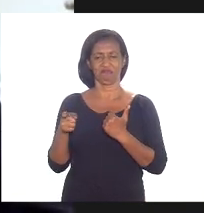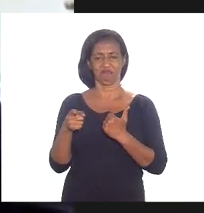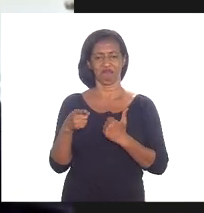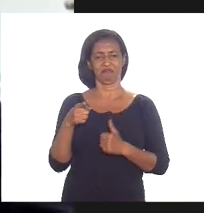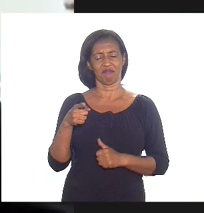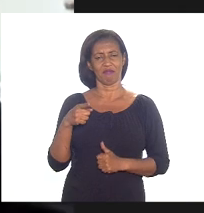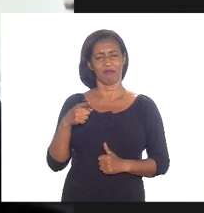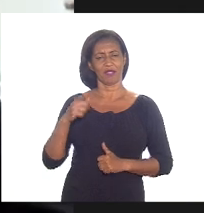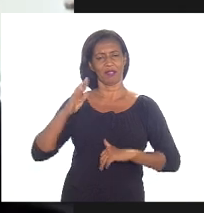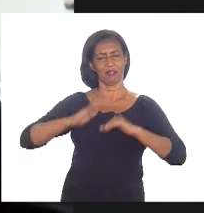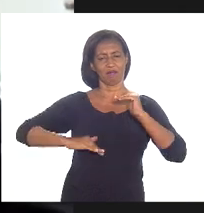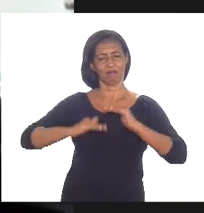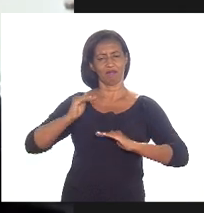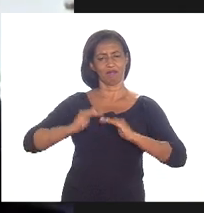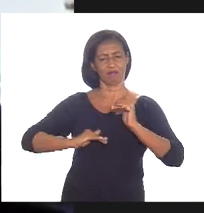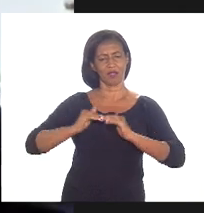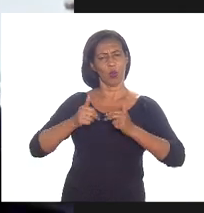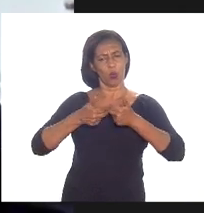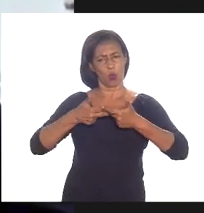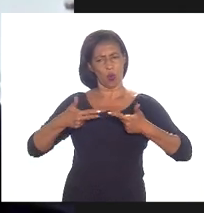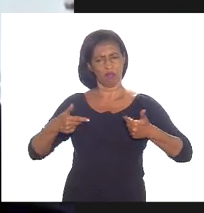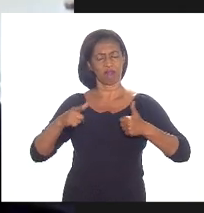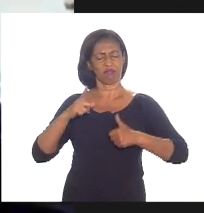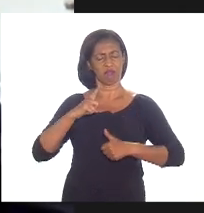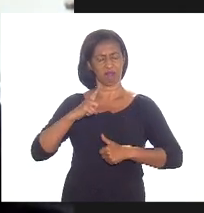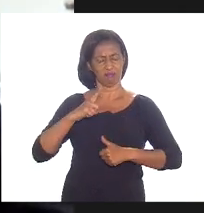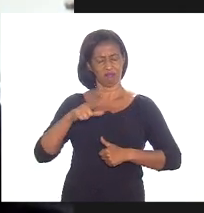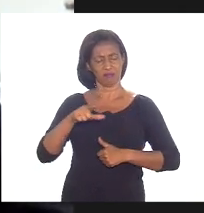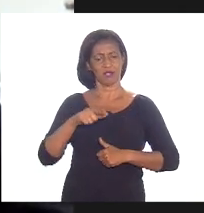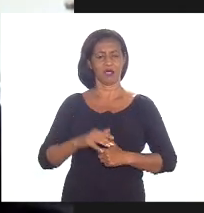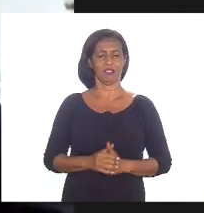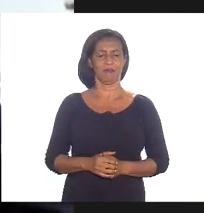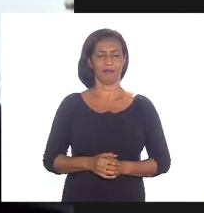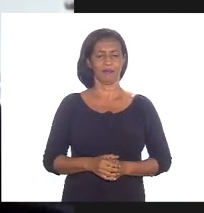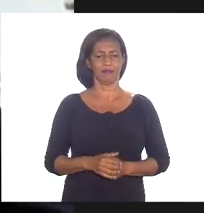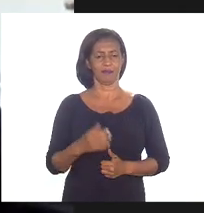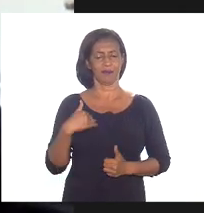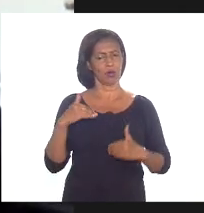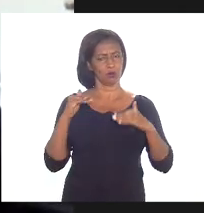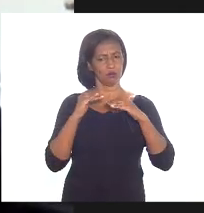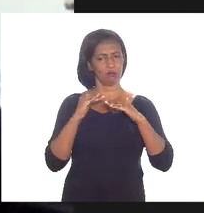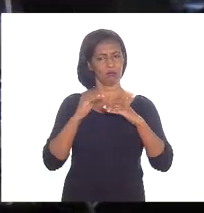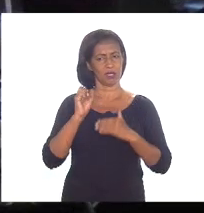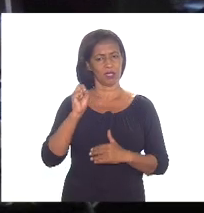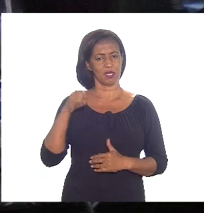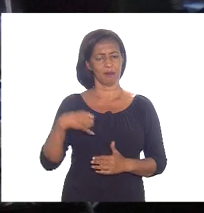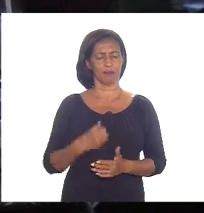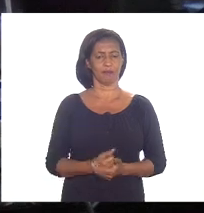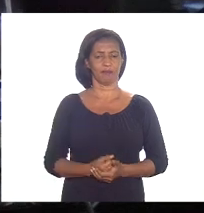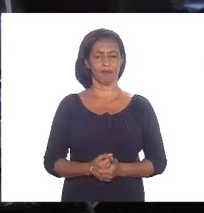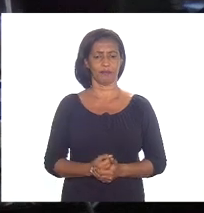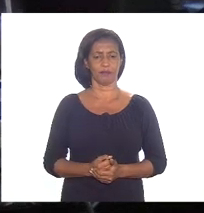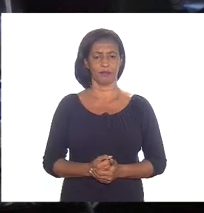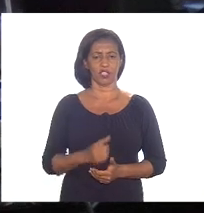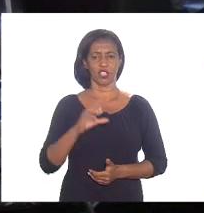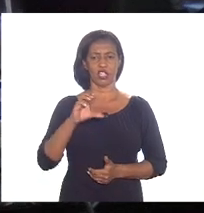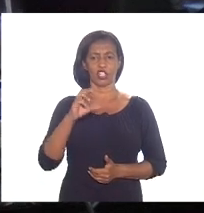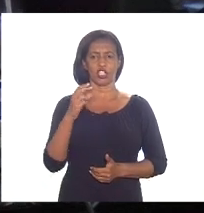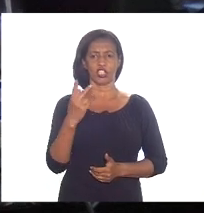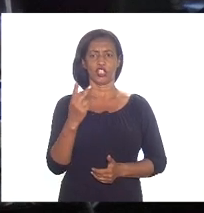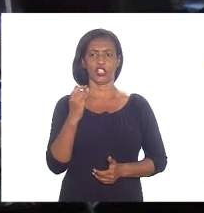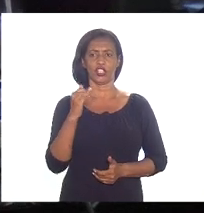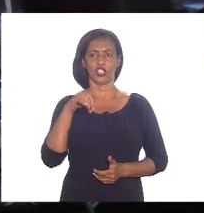credenciada e muito qualificada para exercer esse cargo. Voto sim. Obrigada. Deputado Chiquinho da Mangueira.